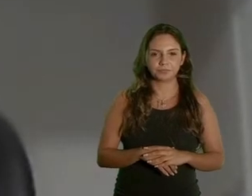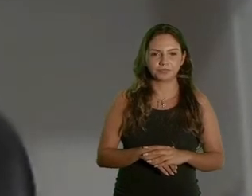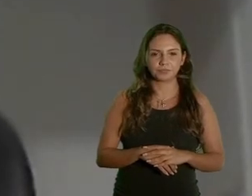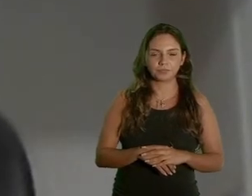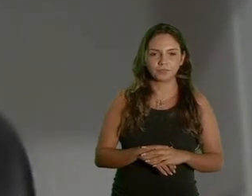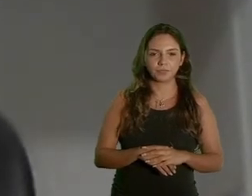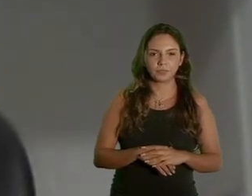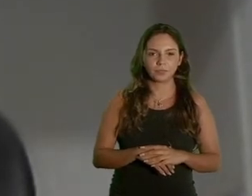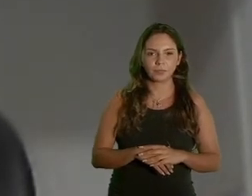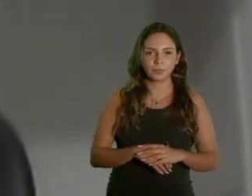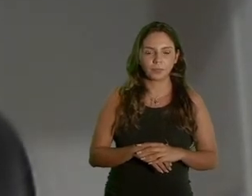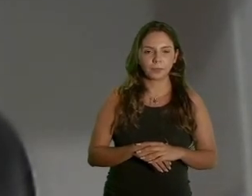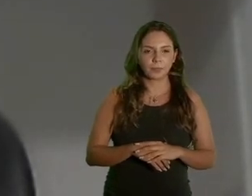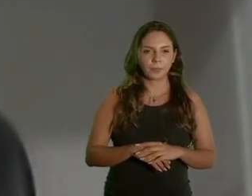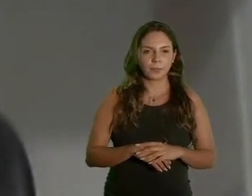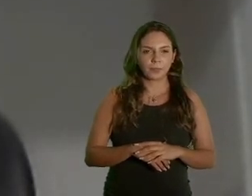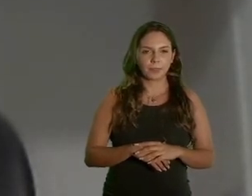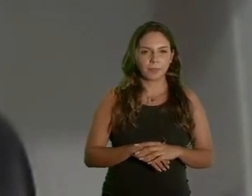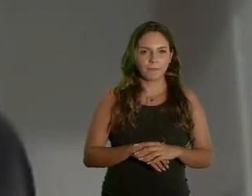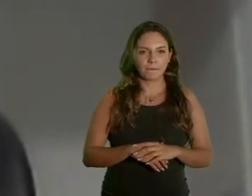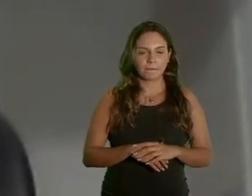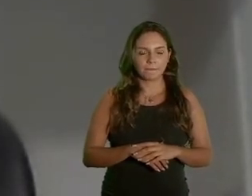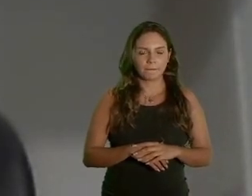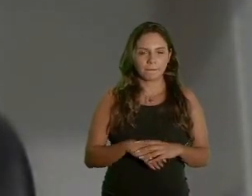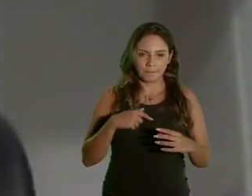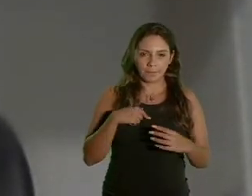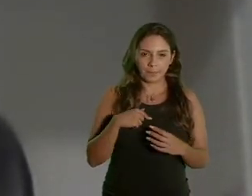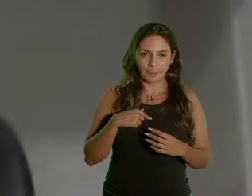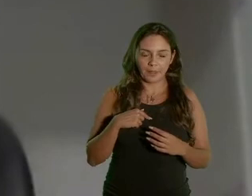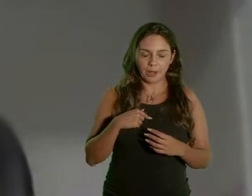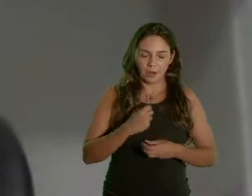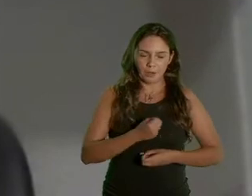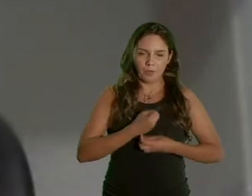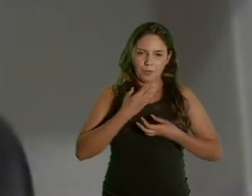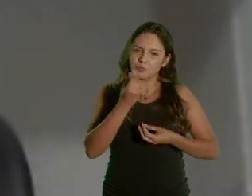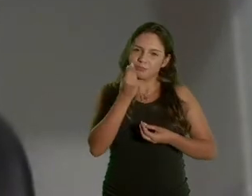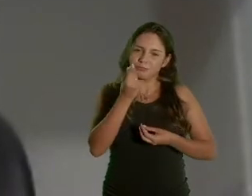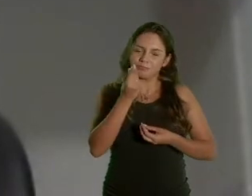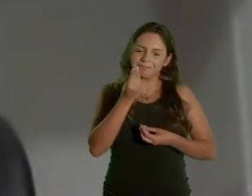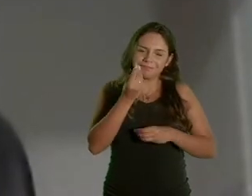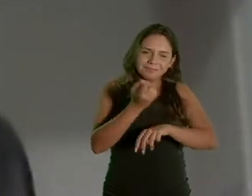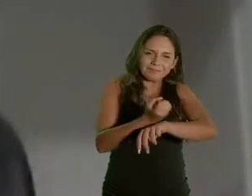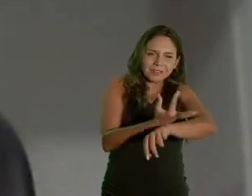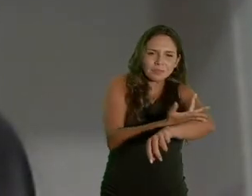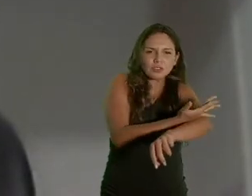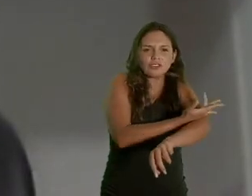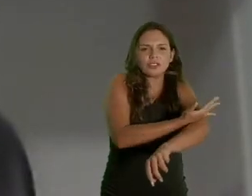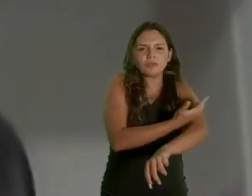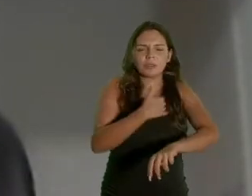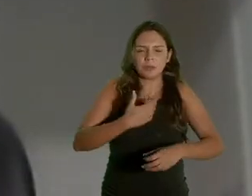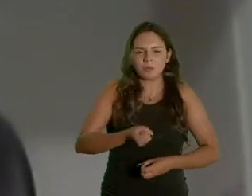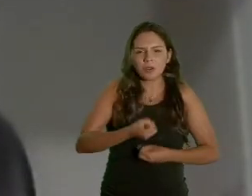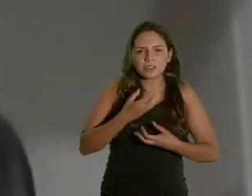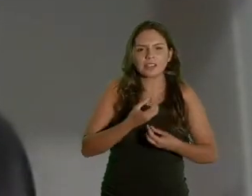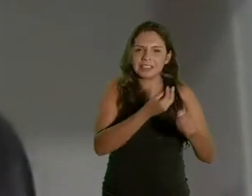A minha poesia, ela é de fato uma poesia muito emotiva. É uma poesia que